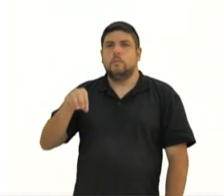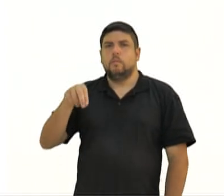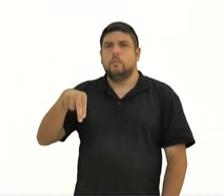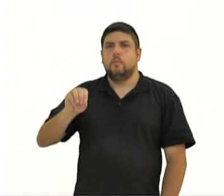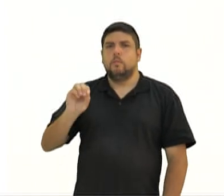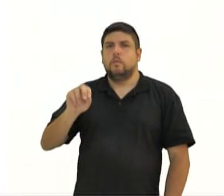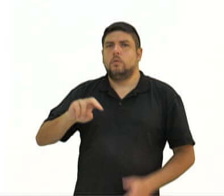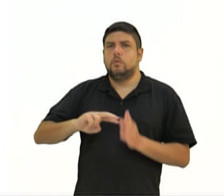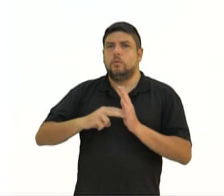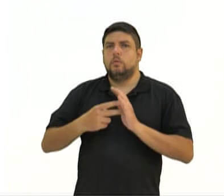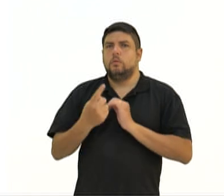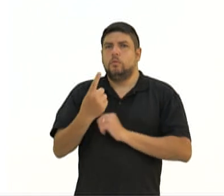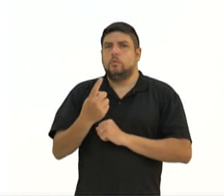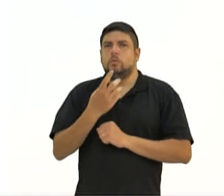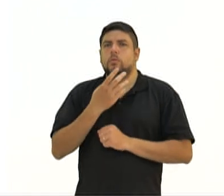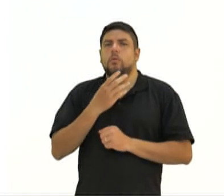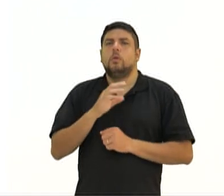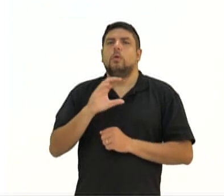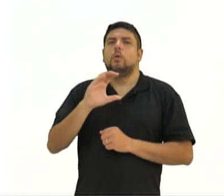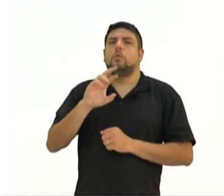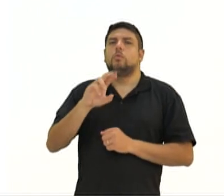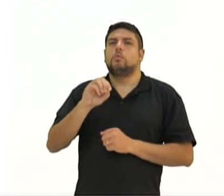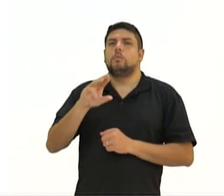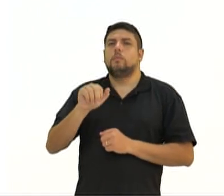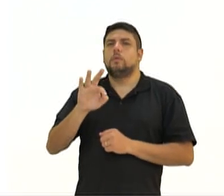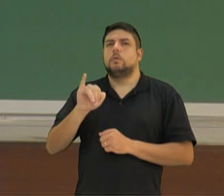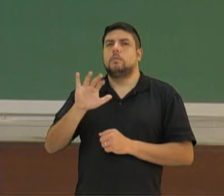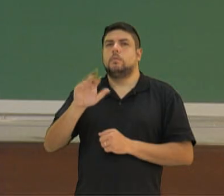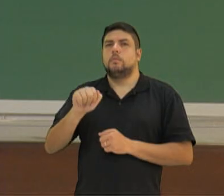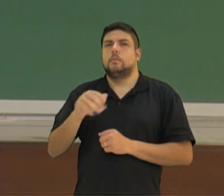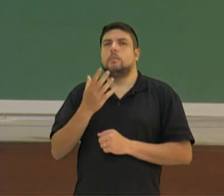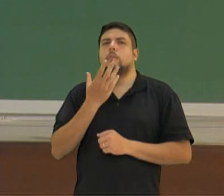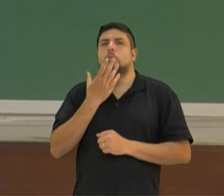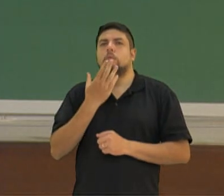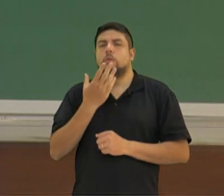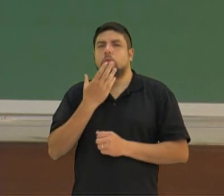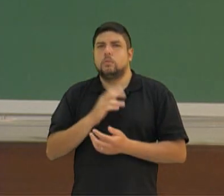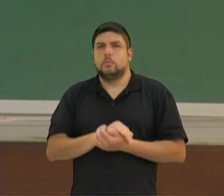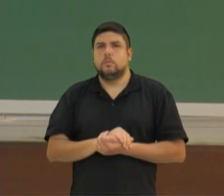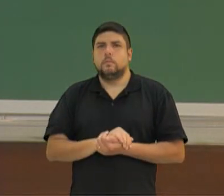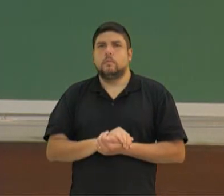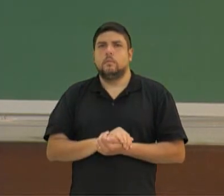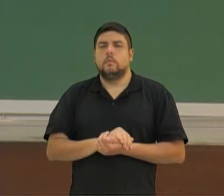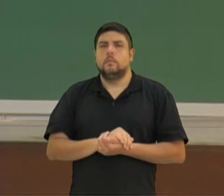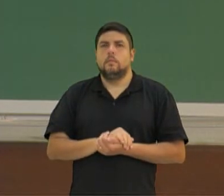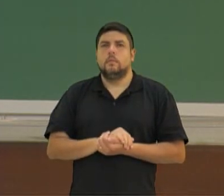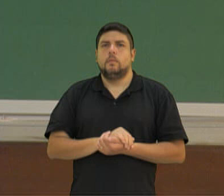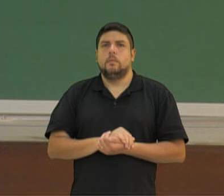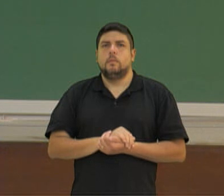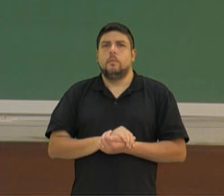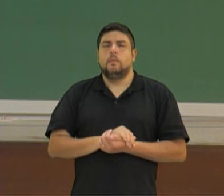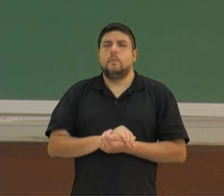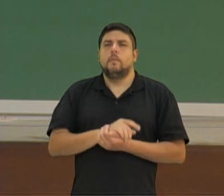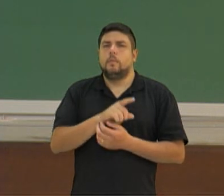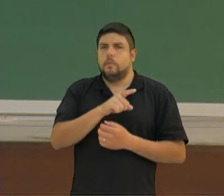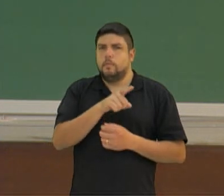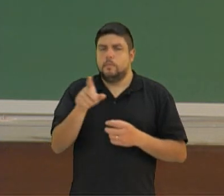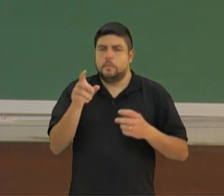e cromática são as cores. E é bem notável a semelhança